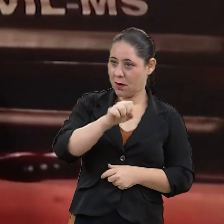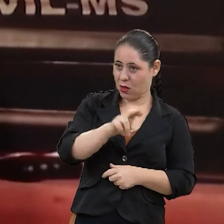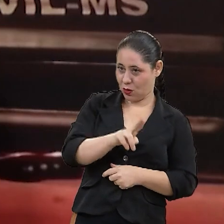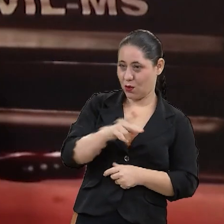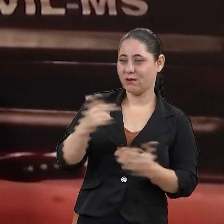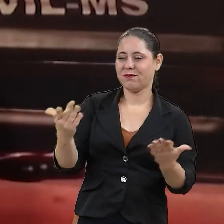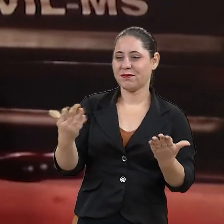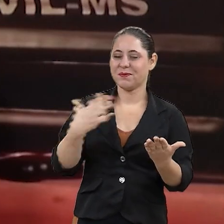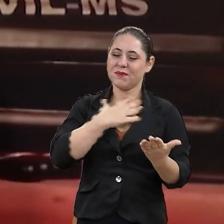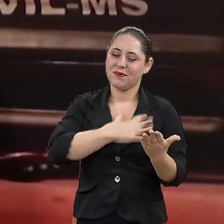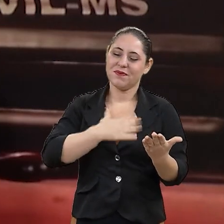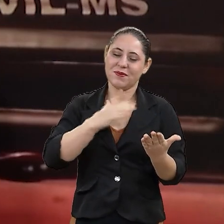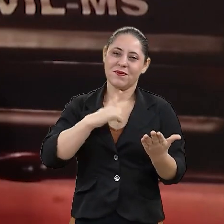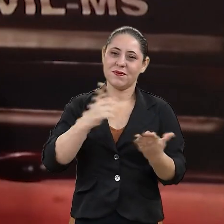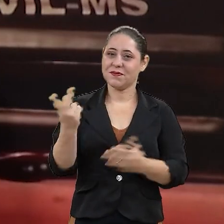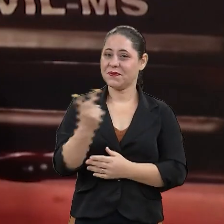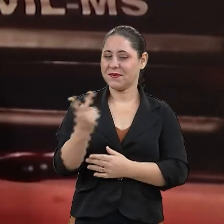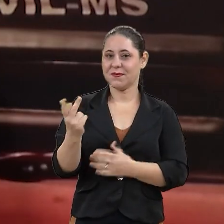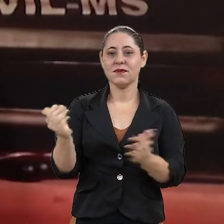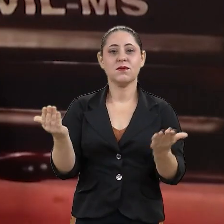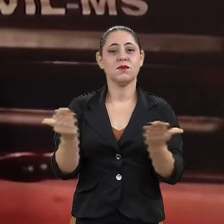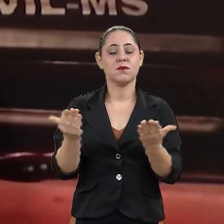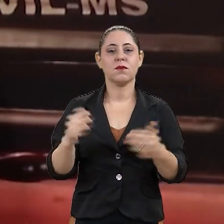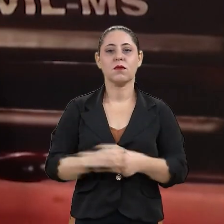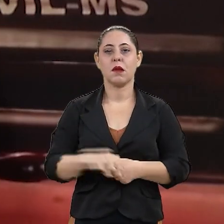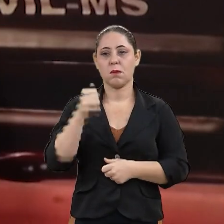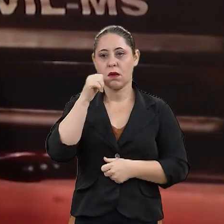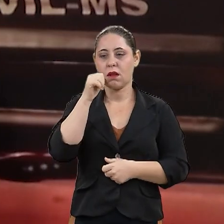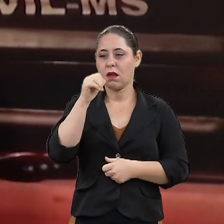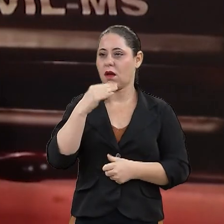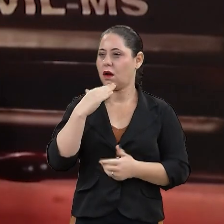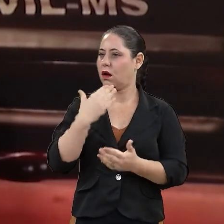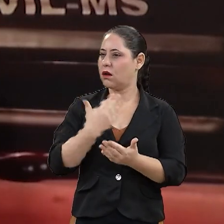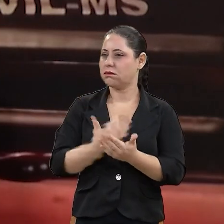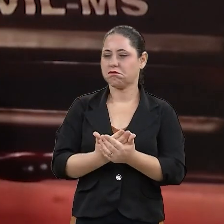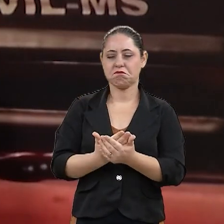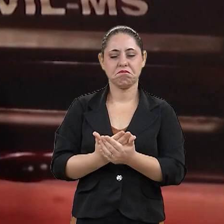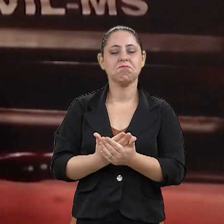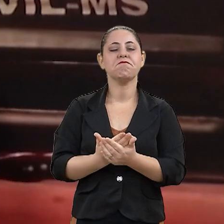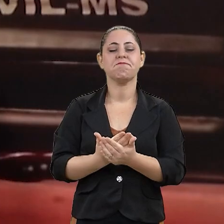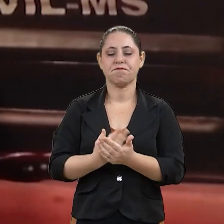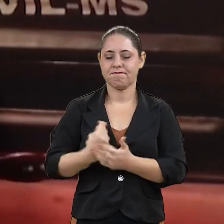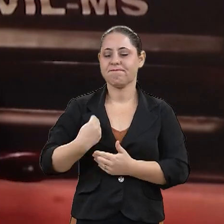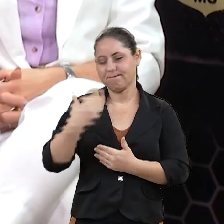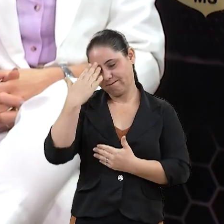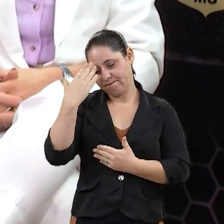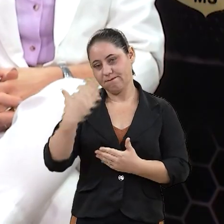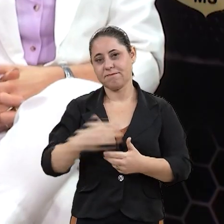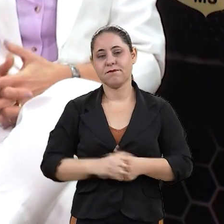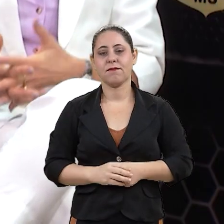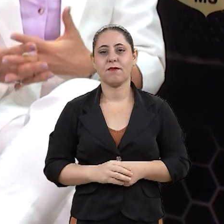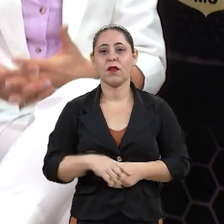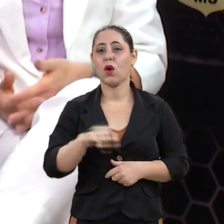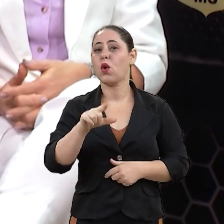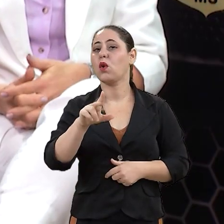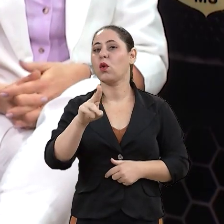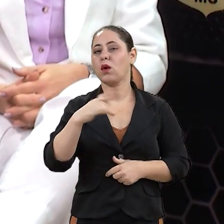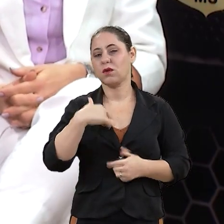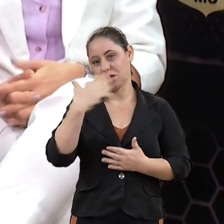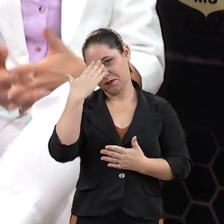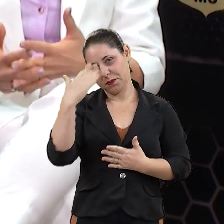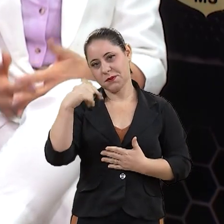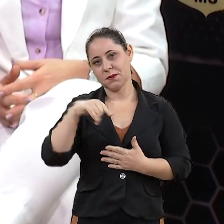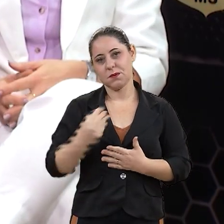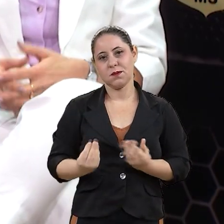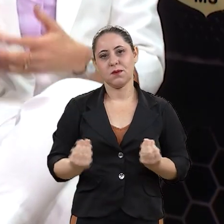aqui com a gente no programa Segurança em Pauta. Mulheres que eu admiro demais. Muito obrigada pela presença de vocês. Lu, eu que agradeço